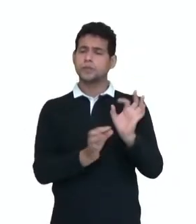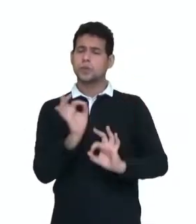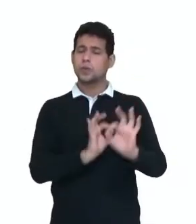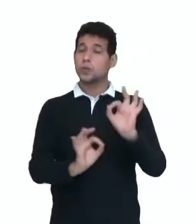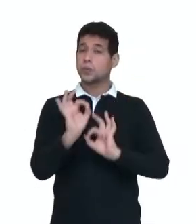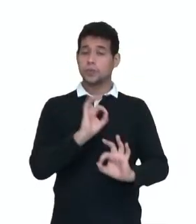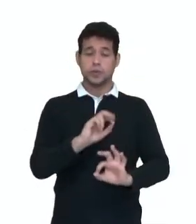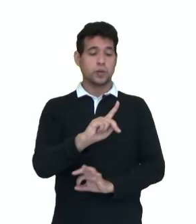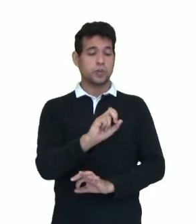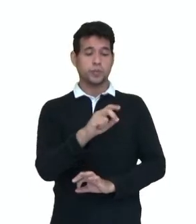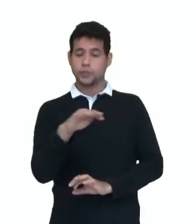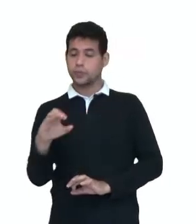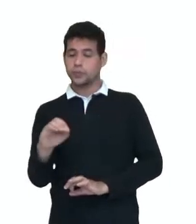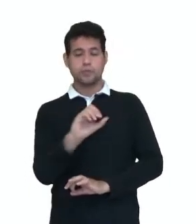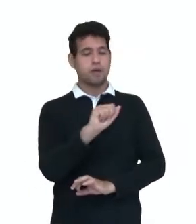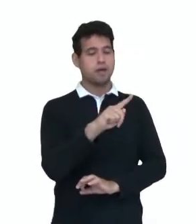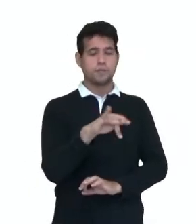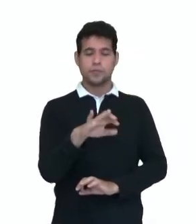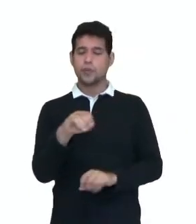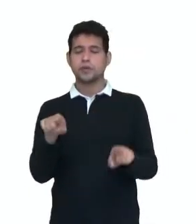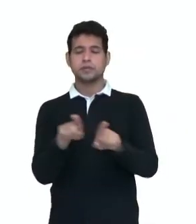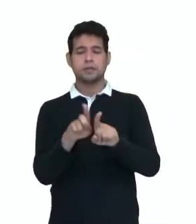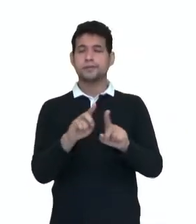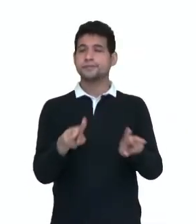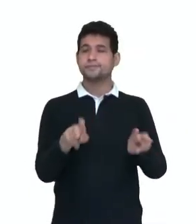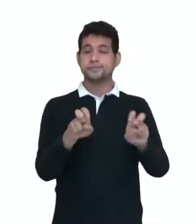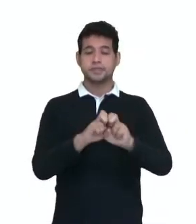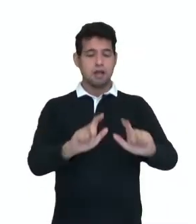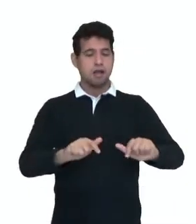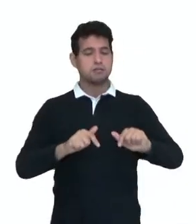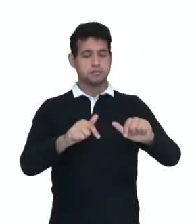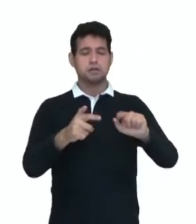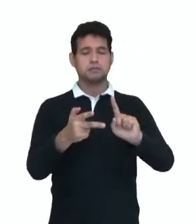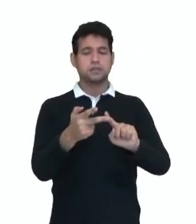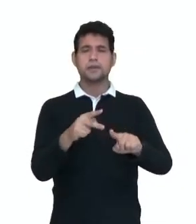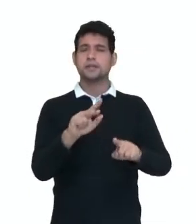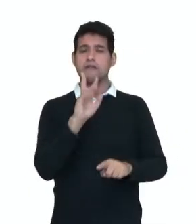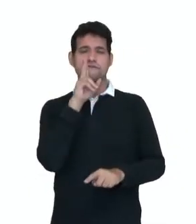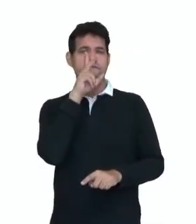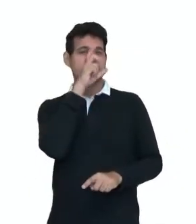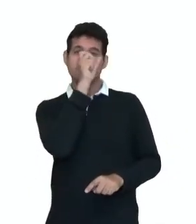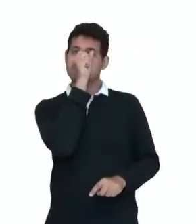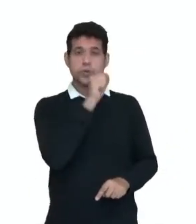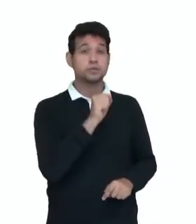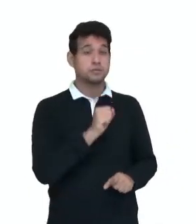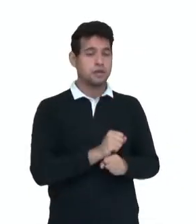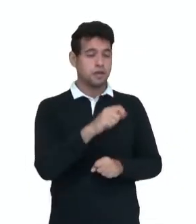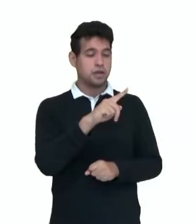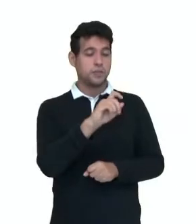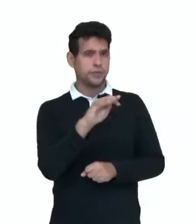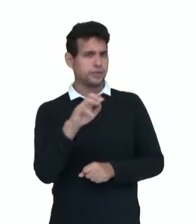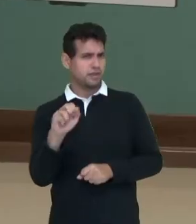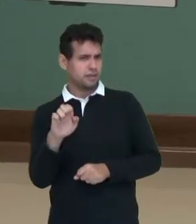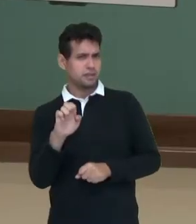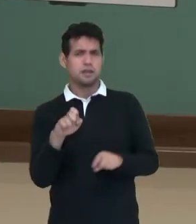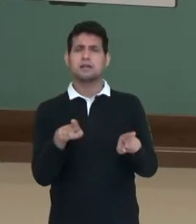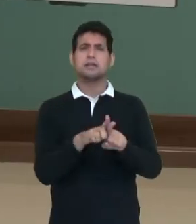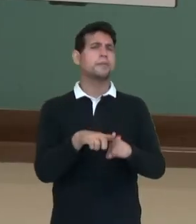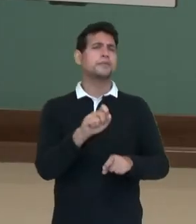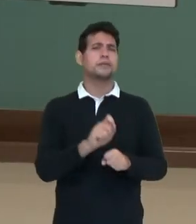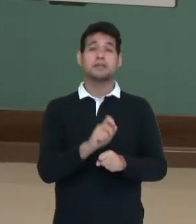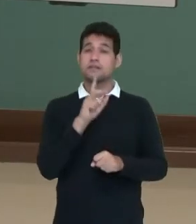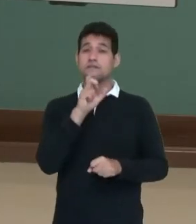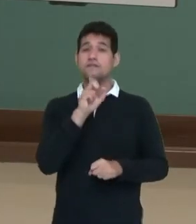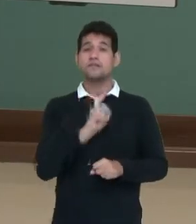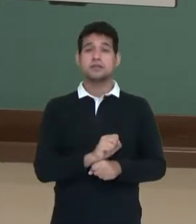Do ponto de apoio e dos pontos de ação das forças potentes e da